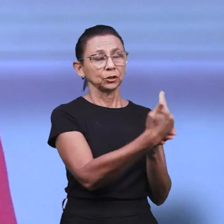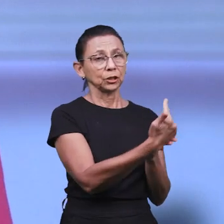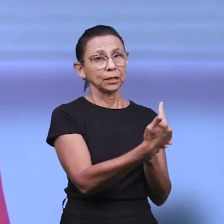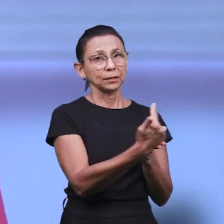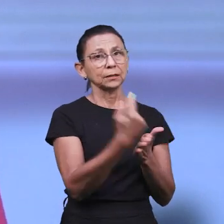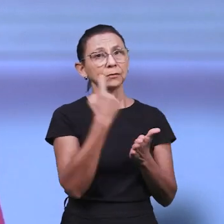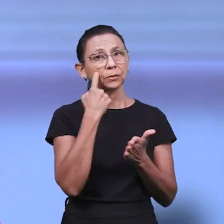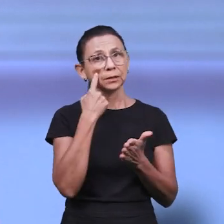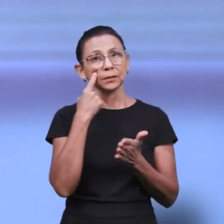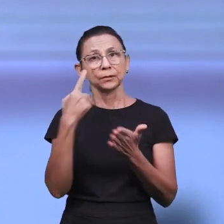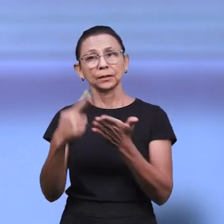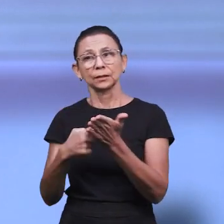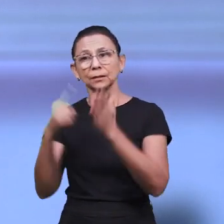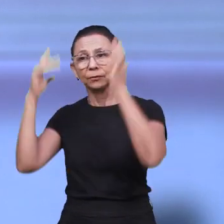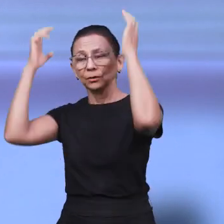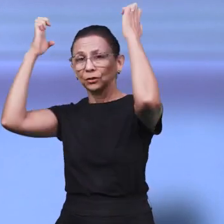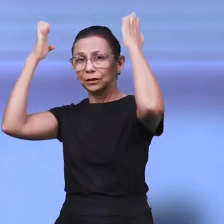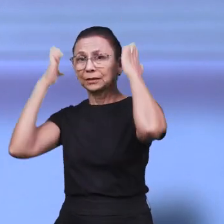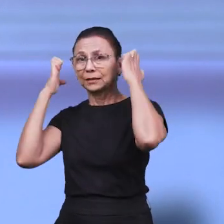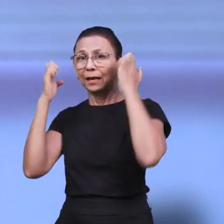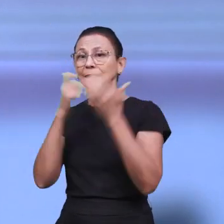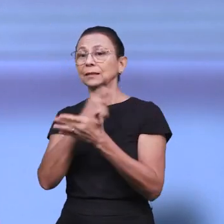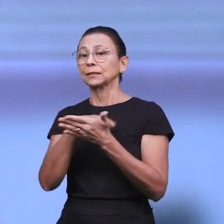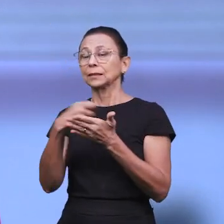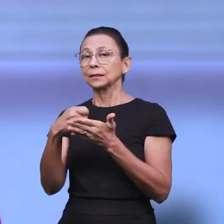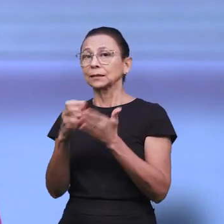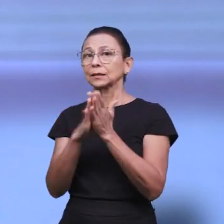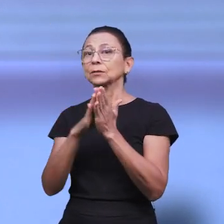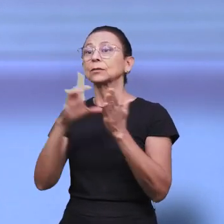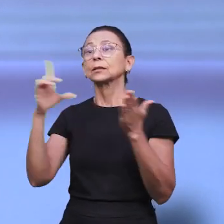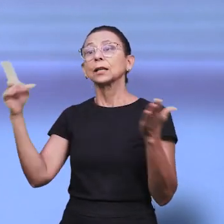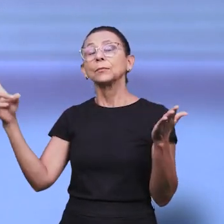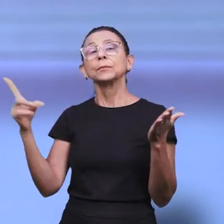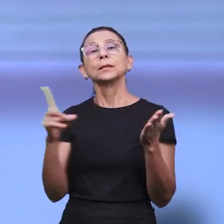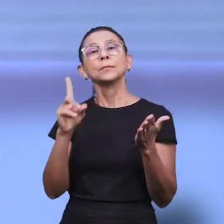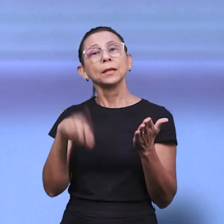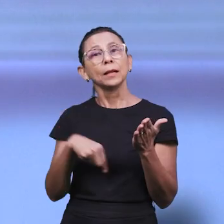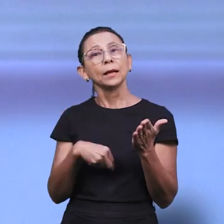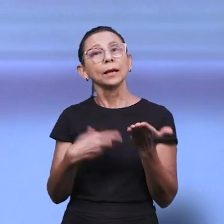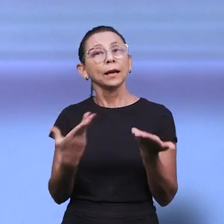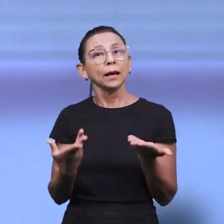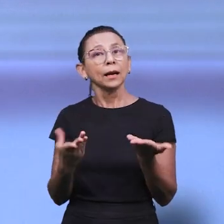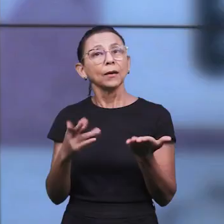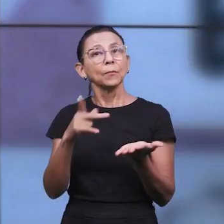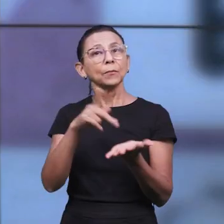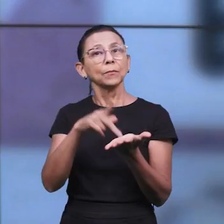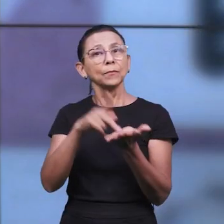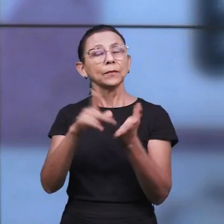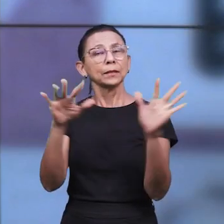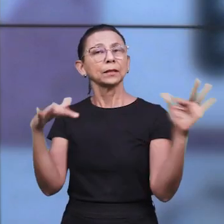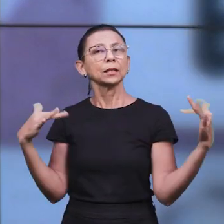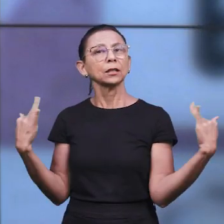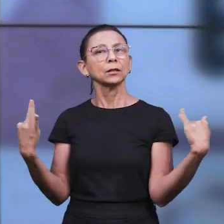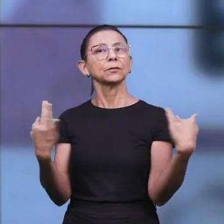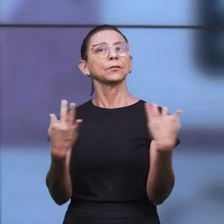repete em Esther. Portanto, o que está escrito na Bíblia é a composição da nossa